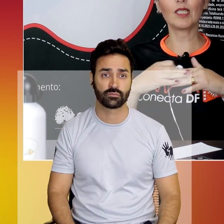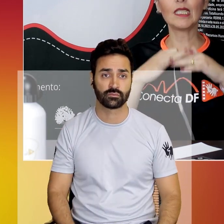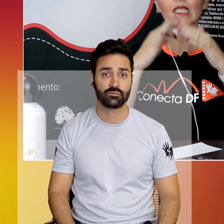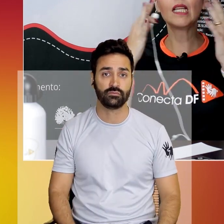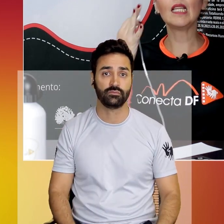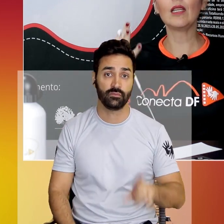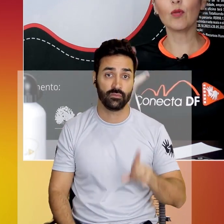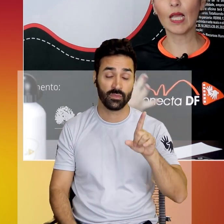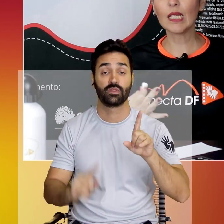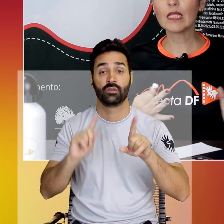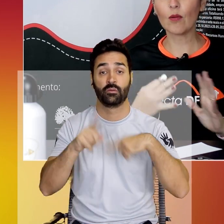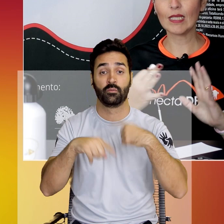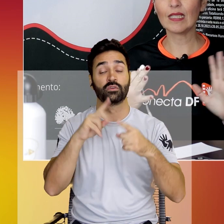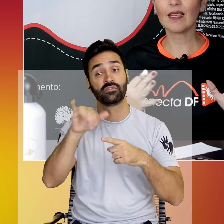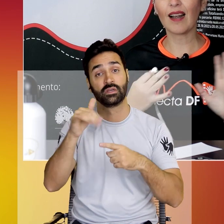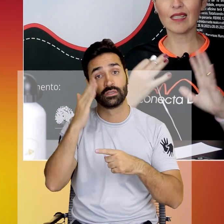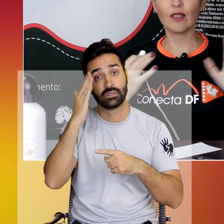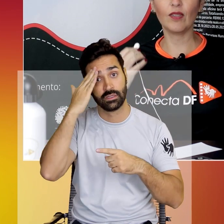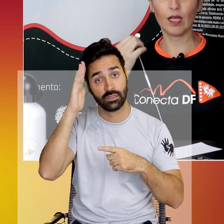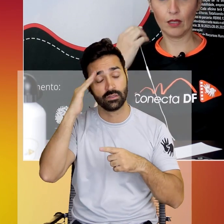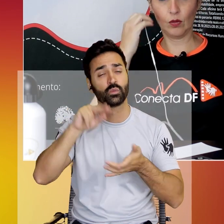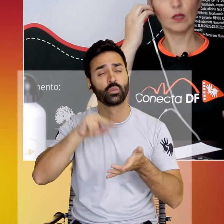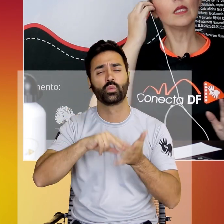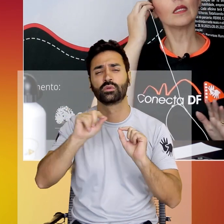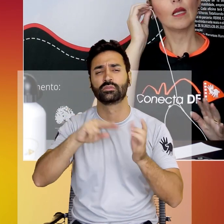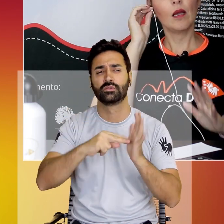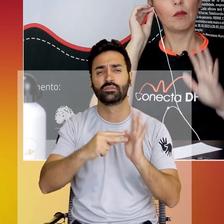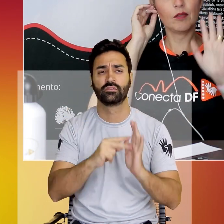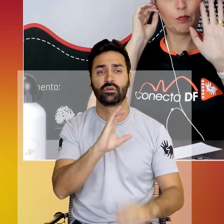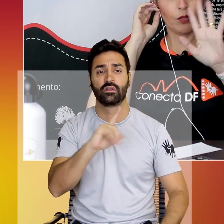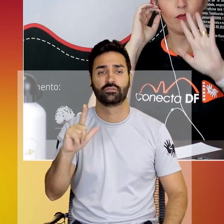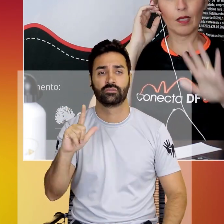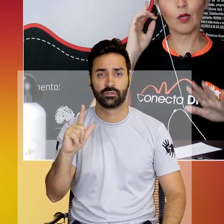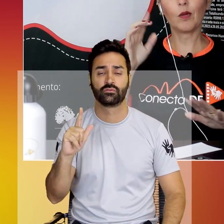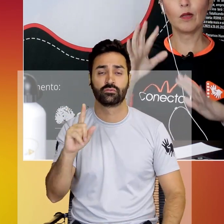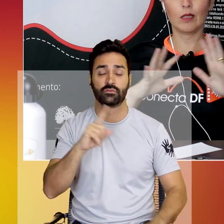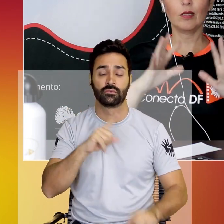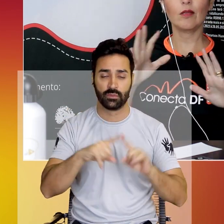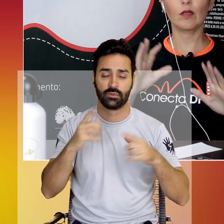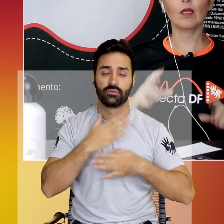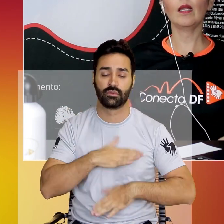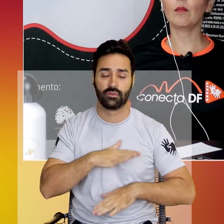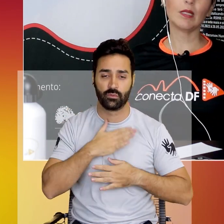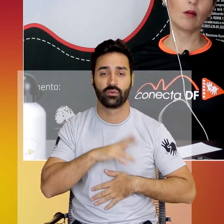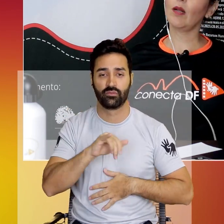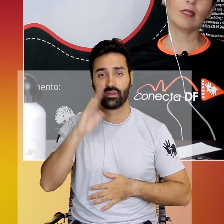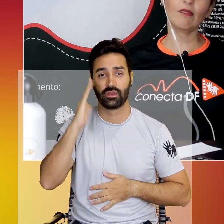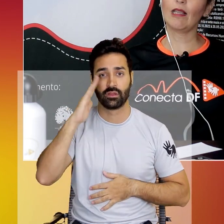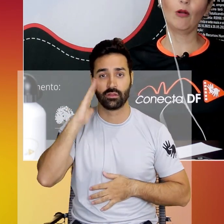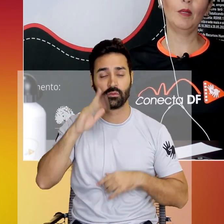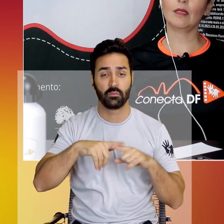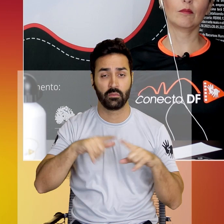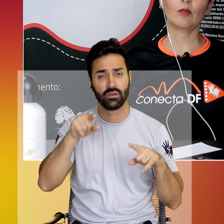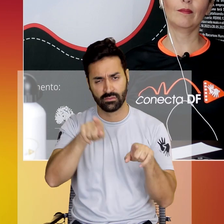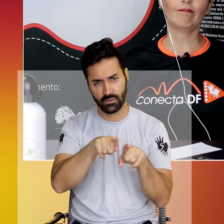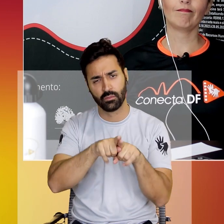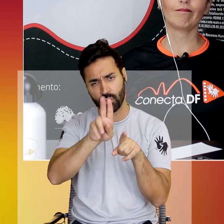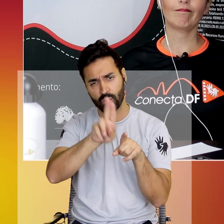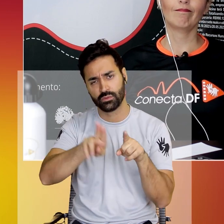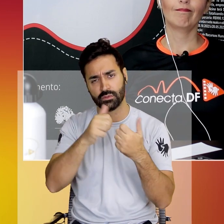para vocês entenderem o que são esses classificadores, mas podem ficar tranquilos que vocês vão entender. Mas é um classificador